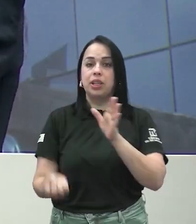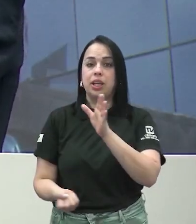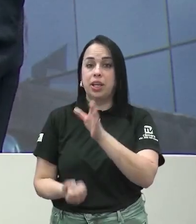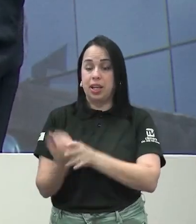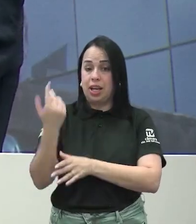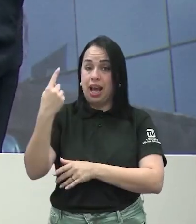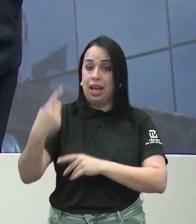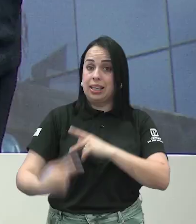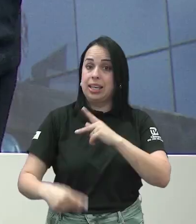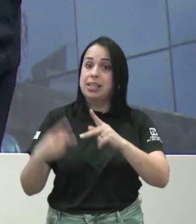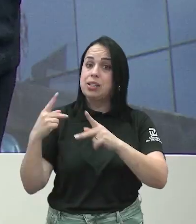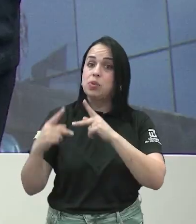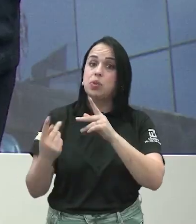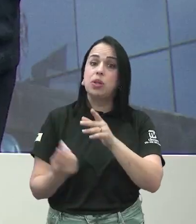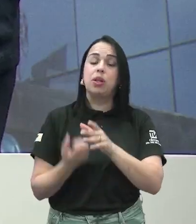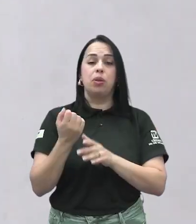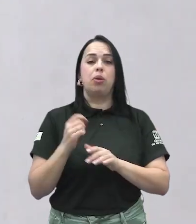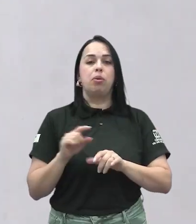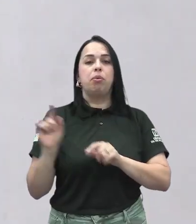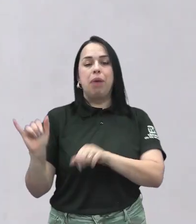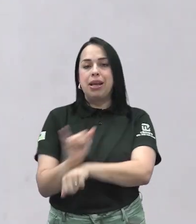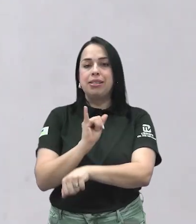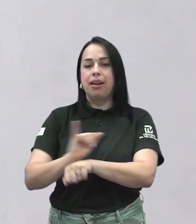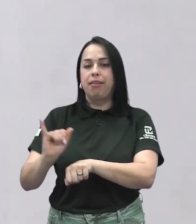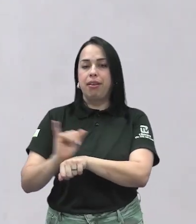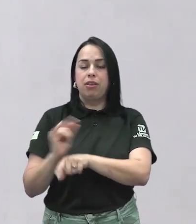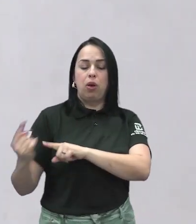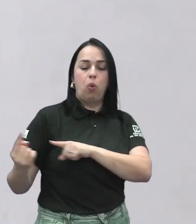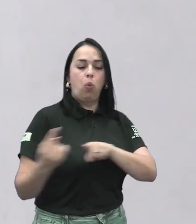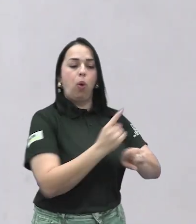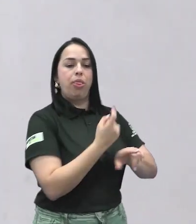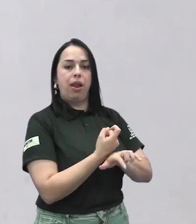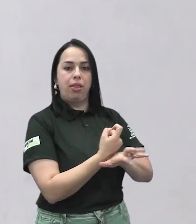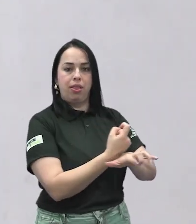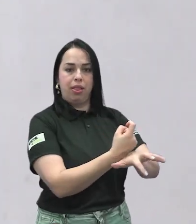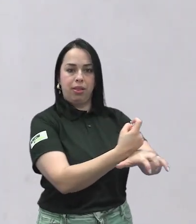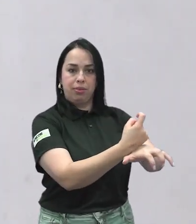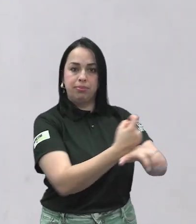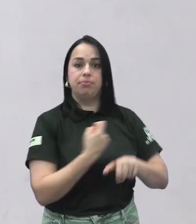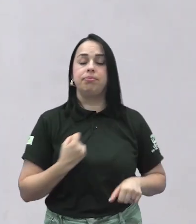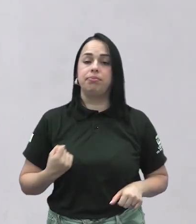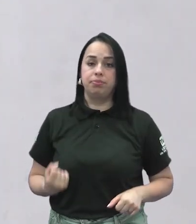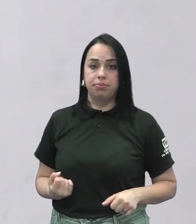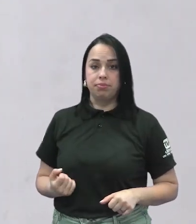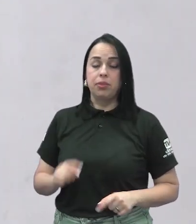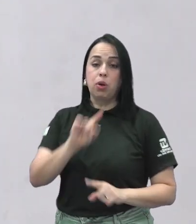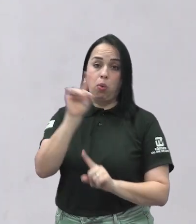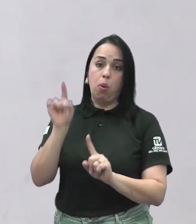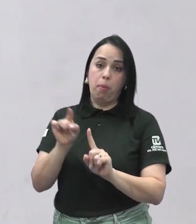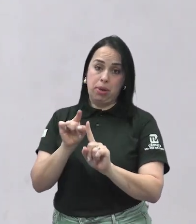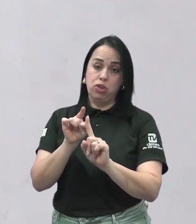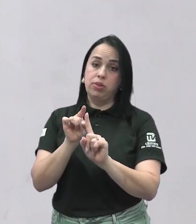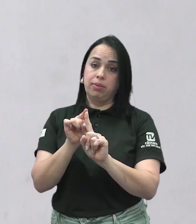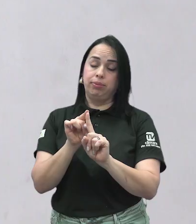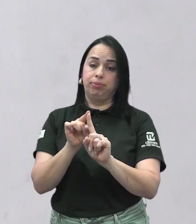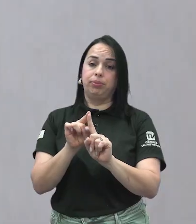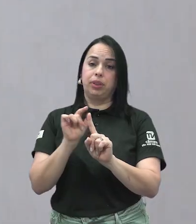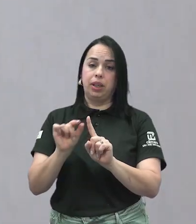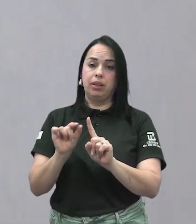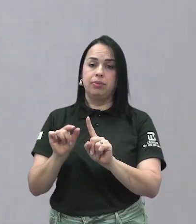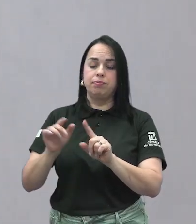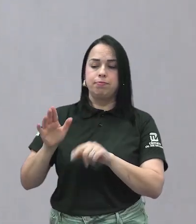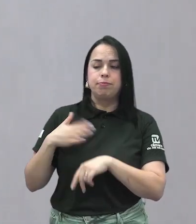que institui em São José dos Campos um plano municipal de controle e combate a escorpiões. O objetivo